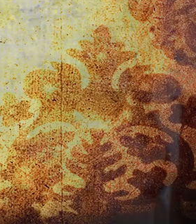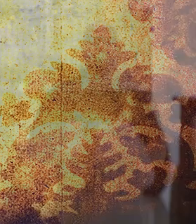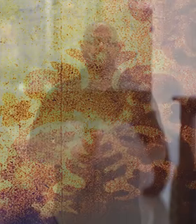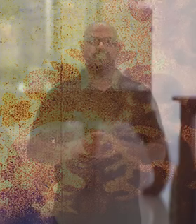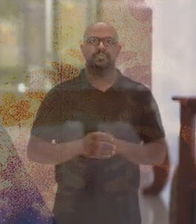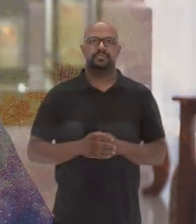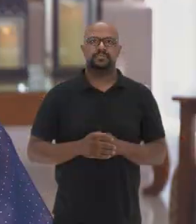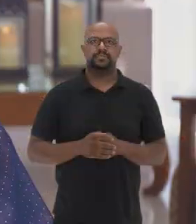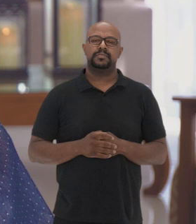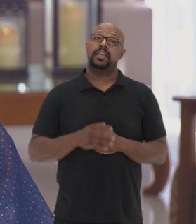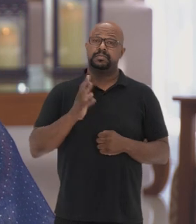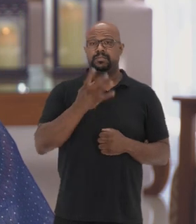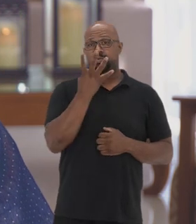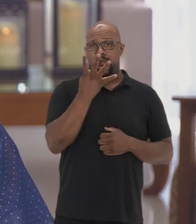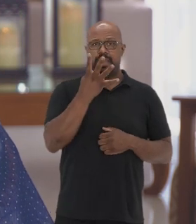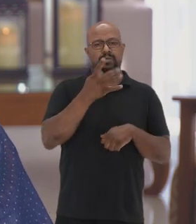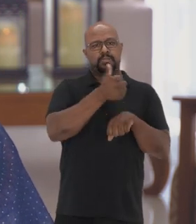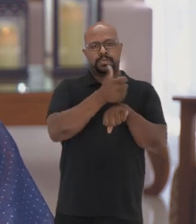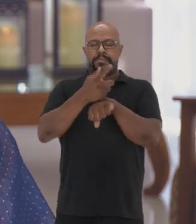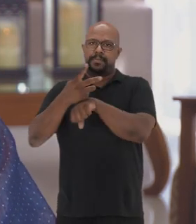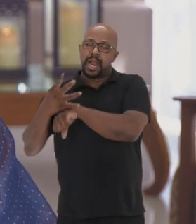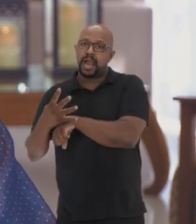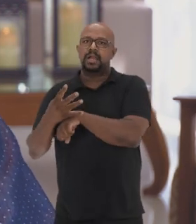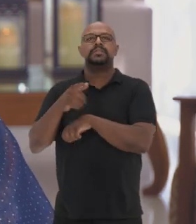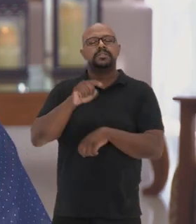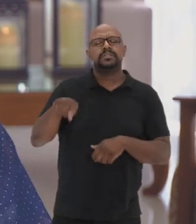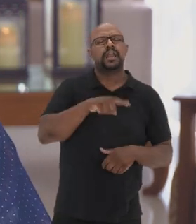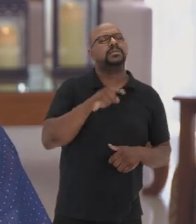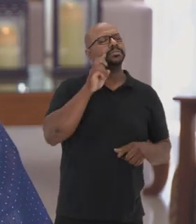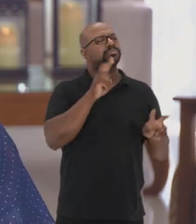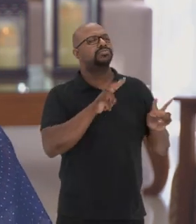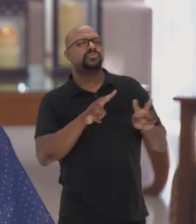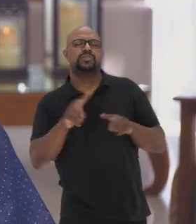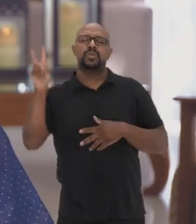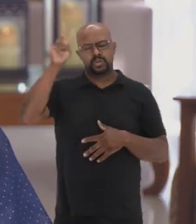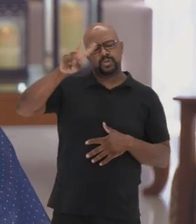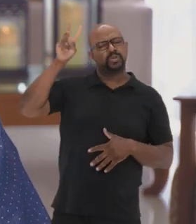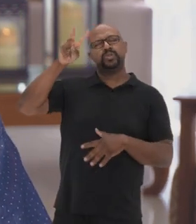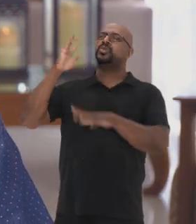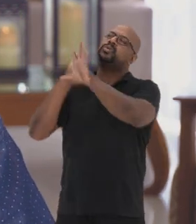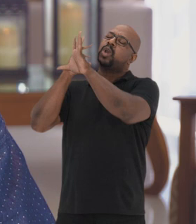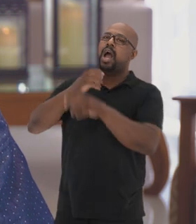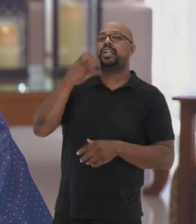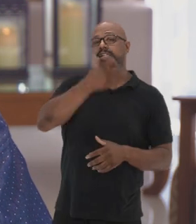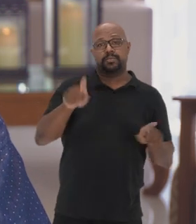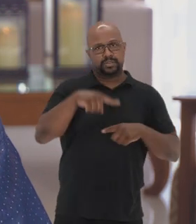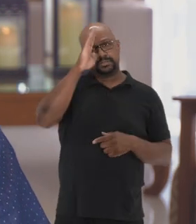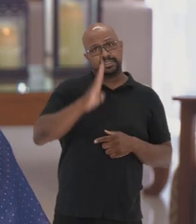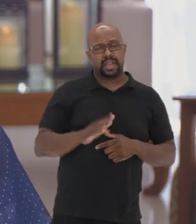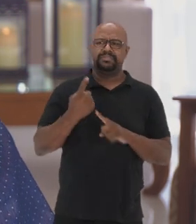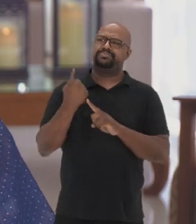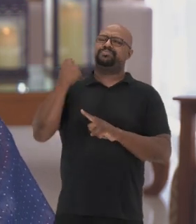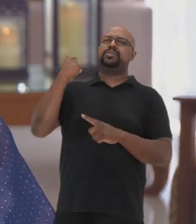ao longo dos quatro episódios que compõem o nosso programa faremos um passeio pela história da música brasileira desde o